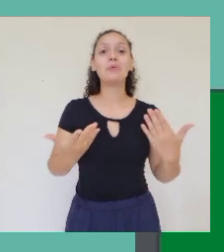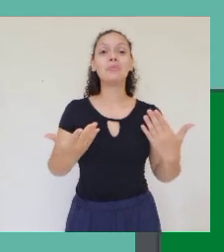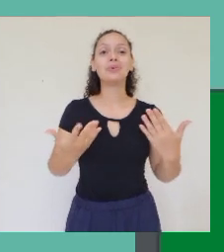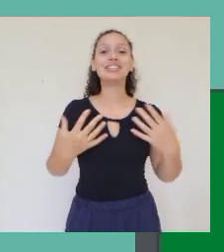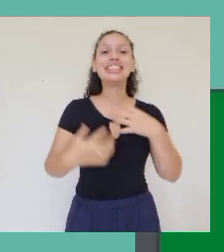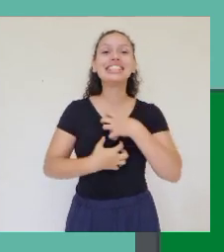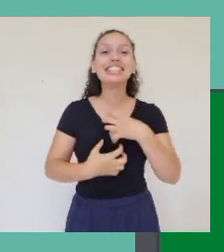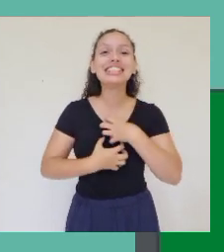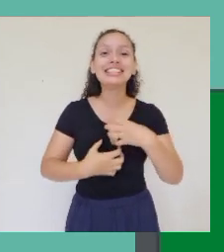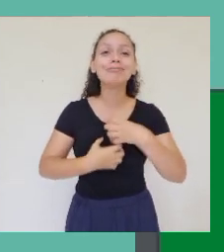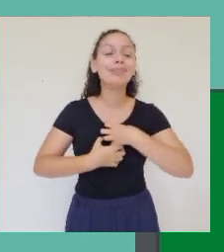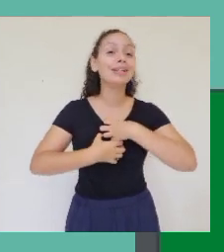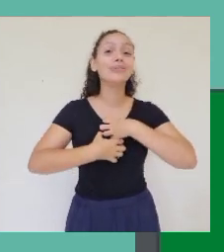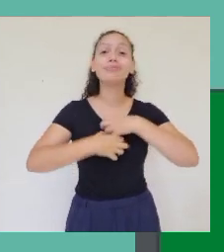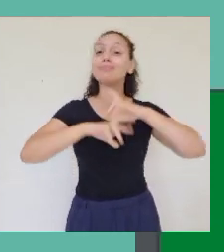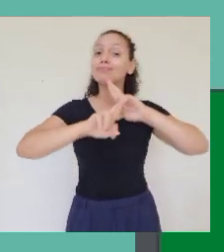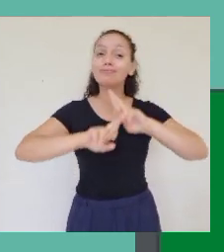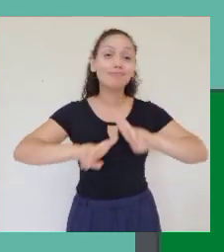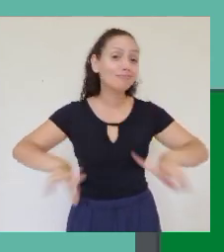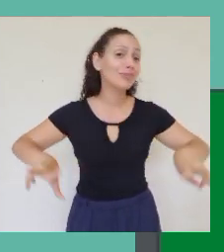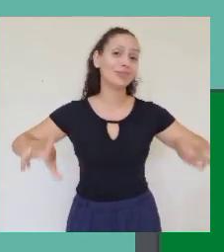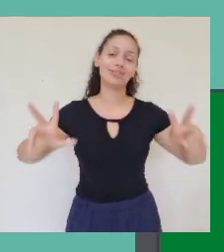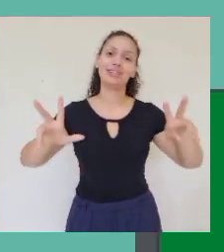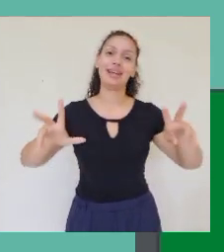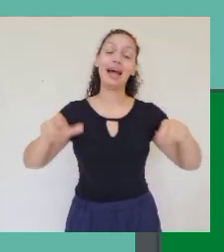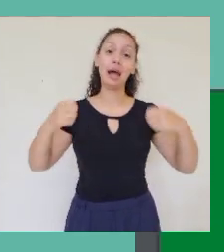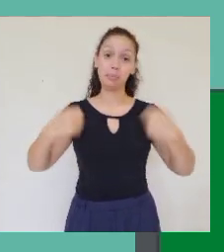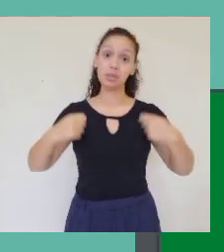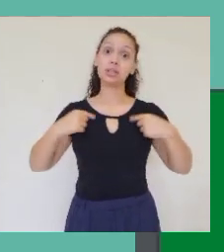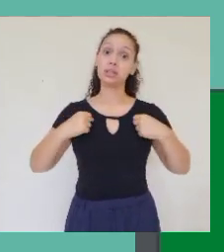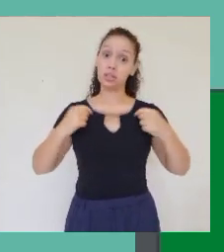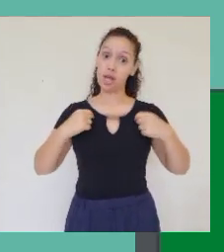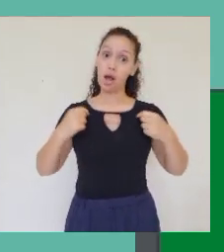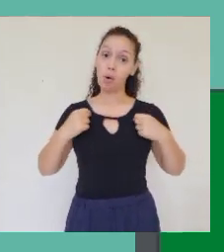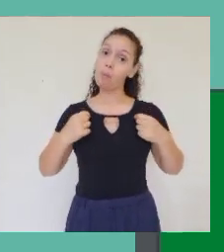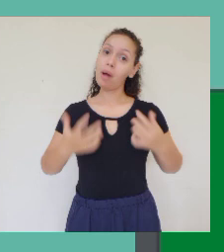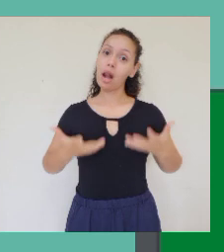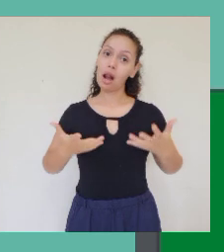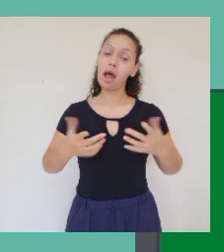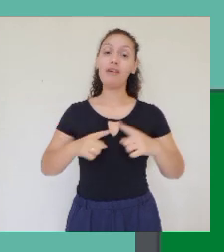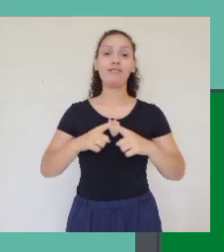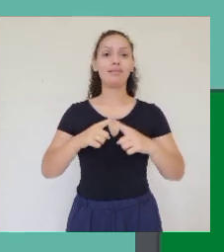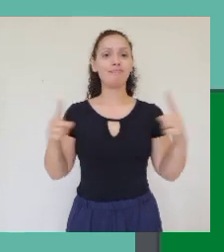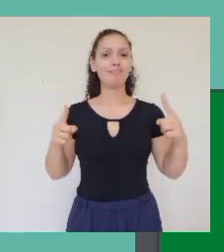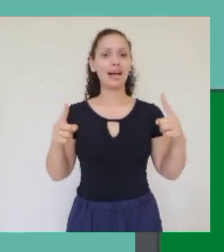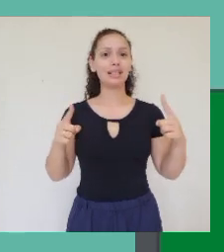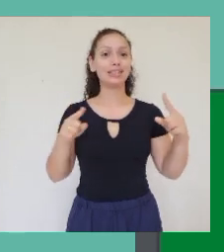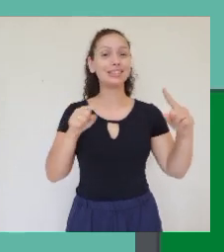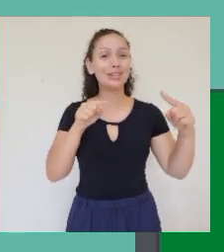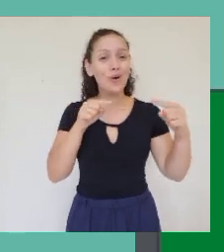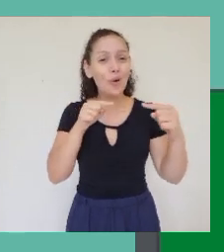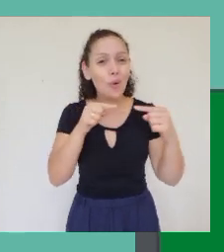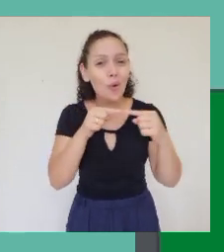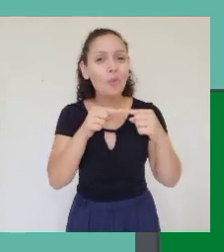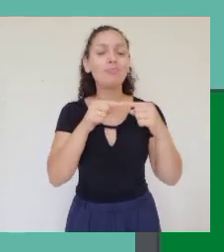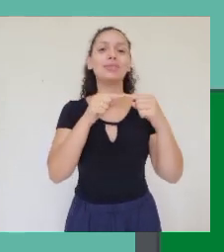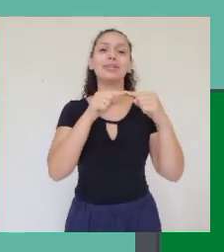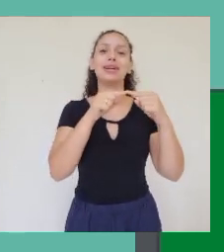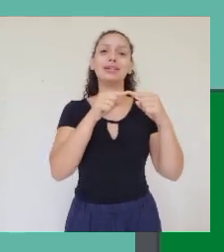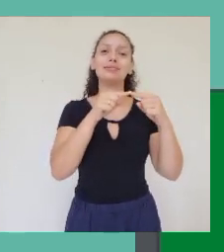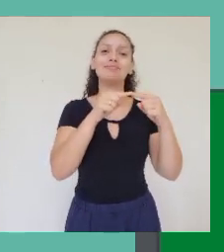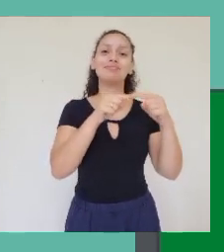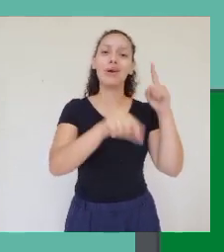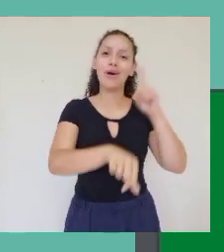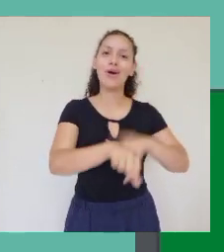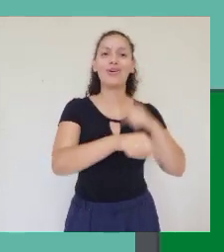visual. Então, a escolha de uma vestimenta que seja confortável, mas que seja adequada para o estudo, também é um importante passo a ser